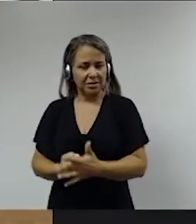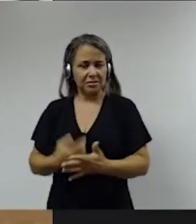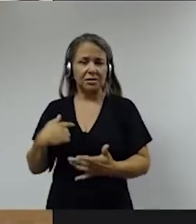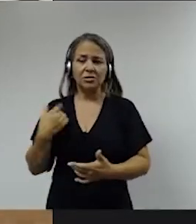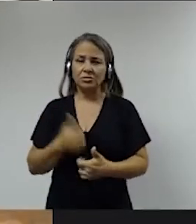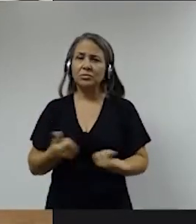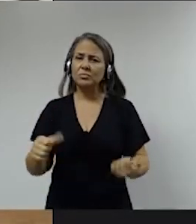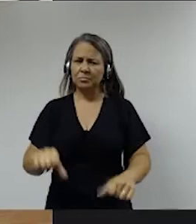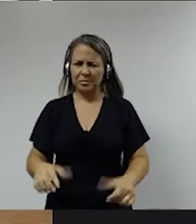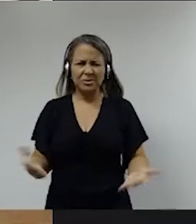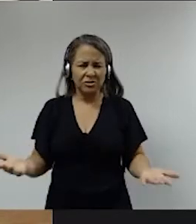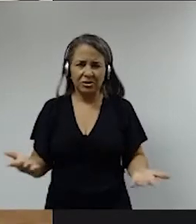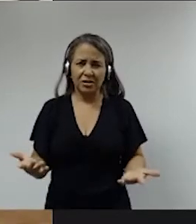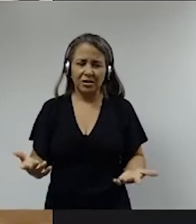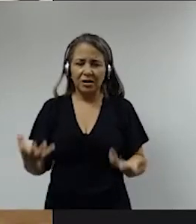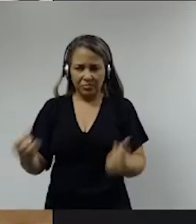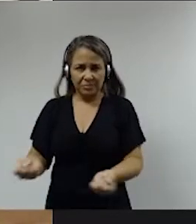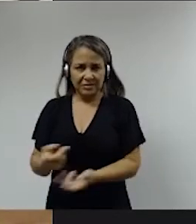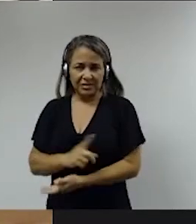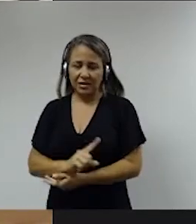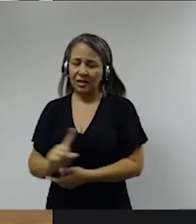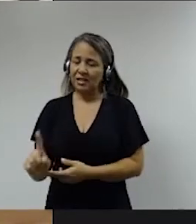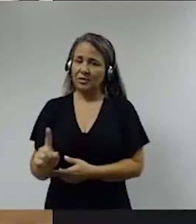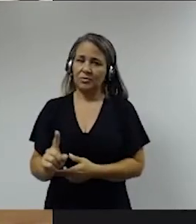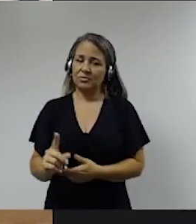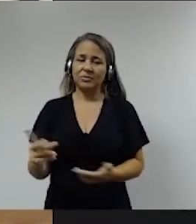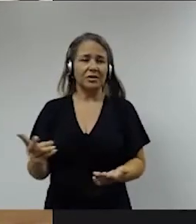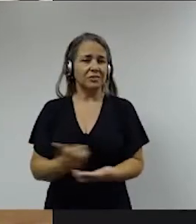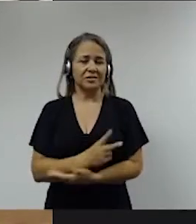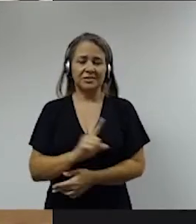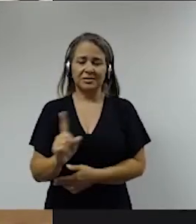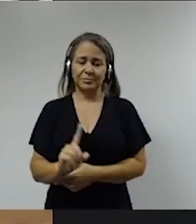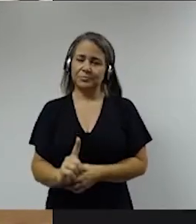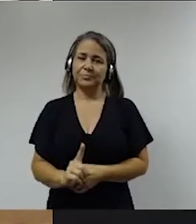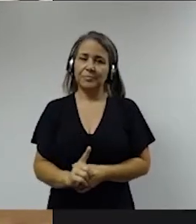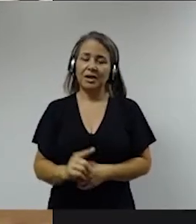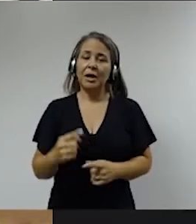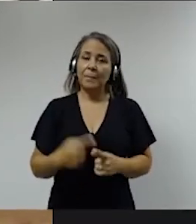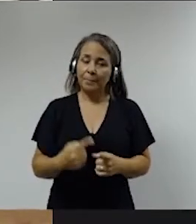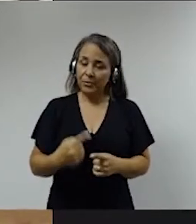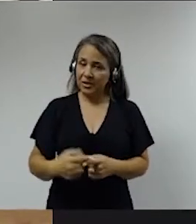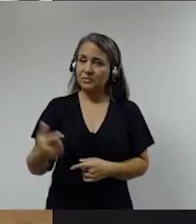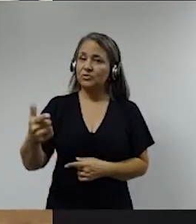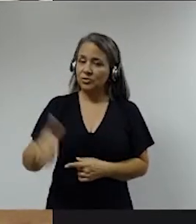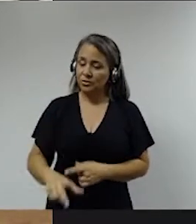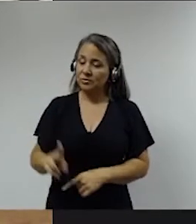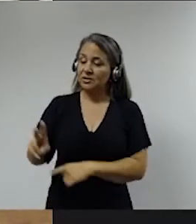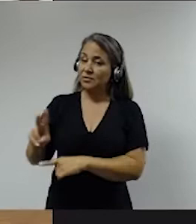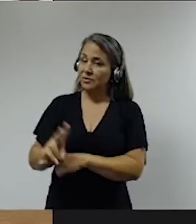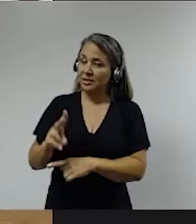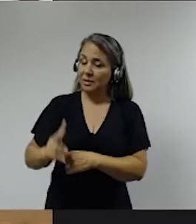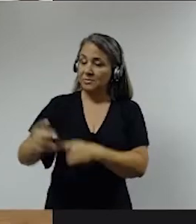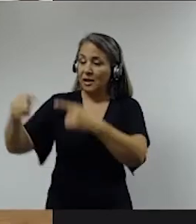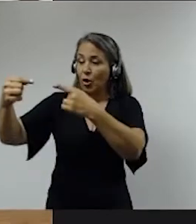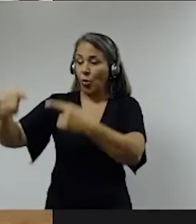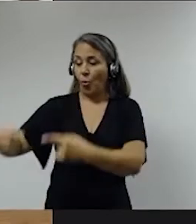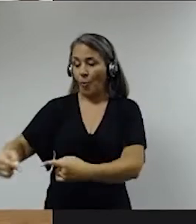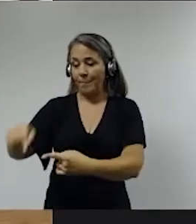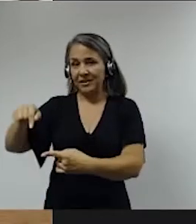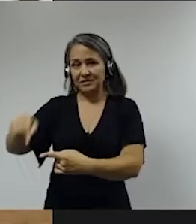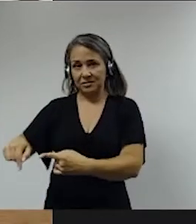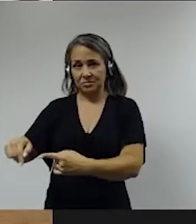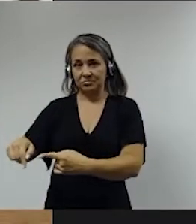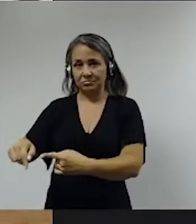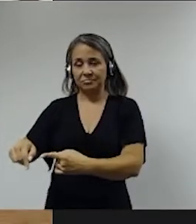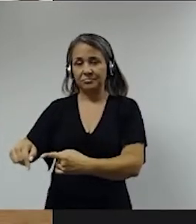pandemia? Não, isso não vai acontecer. Por que isso não vai acontecer? Porque, mais uma vez, nós defendemos a competição. O que a gente precisa